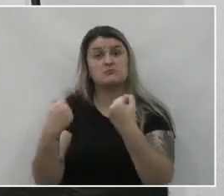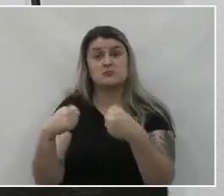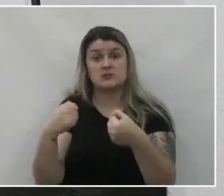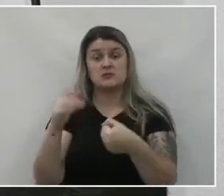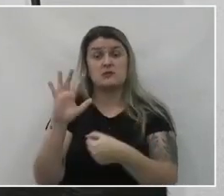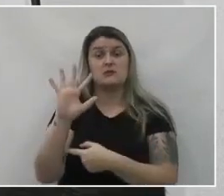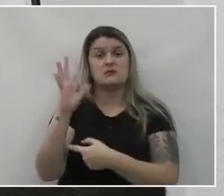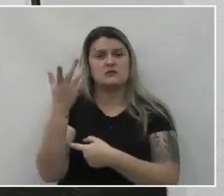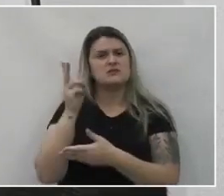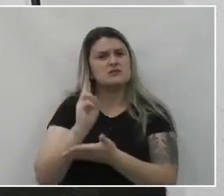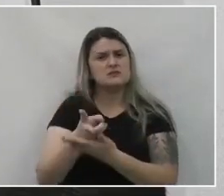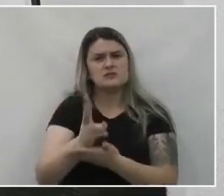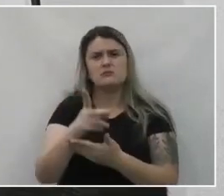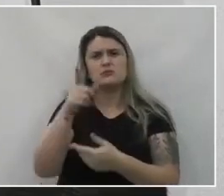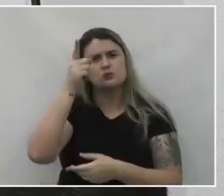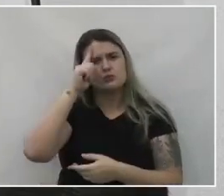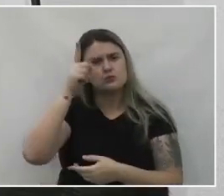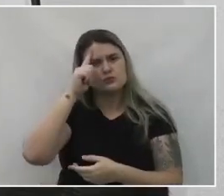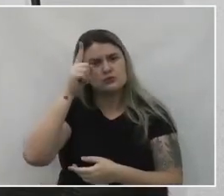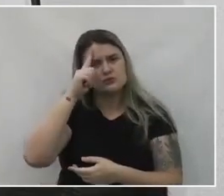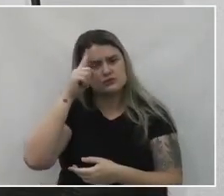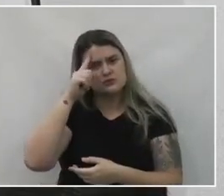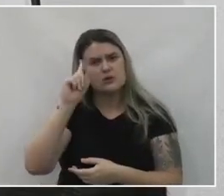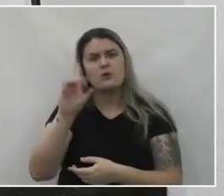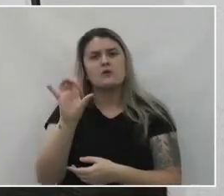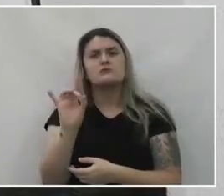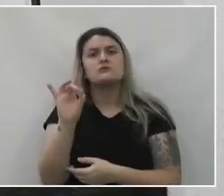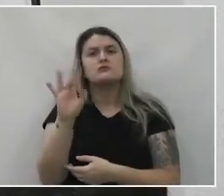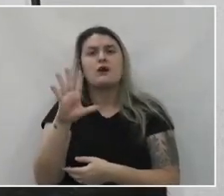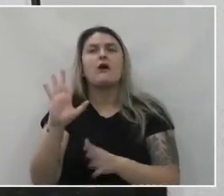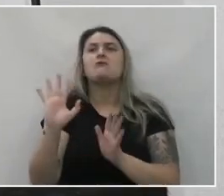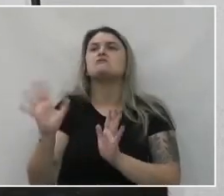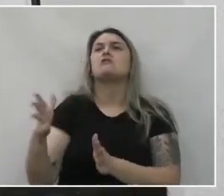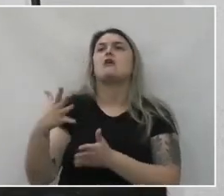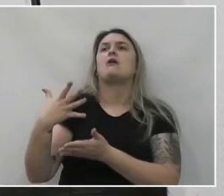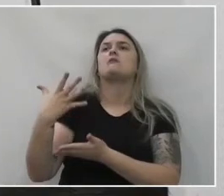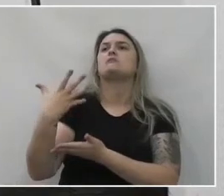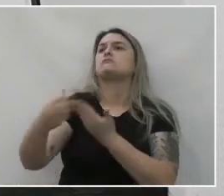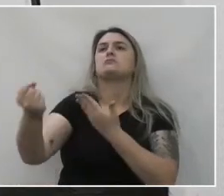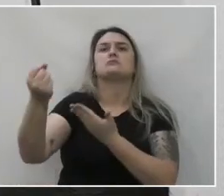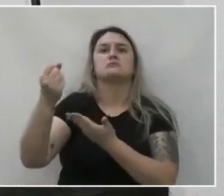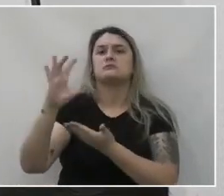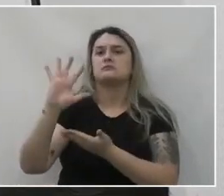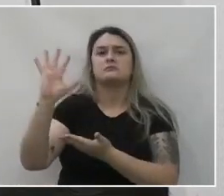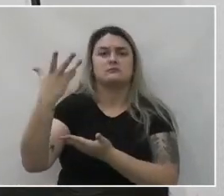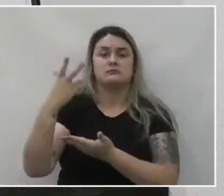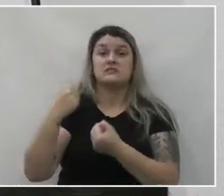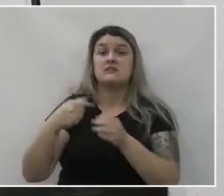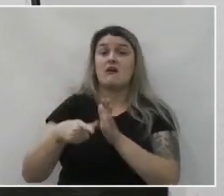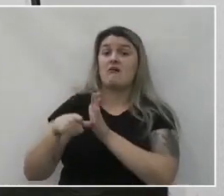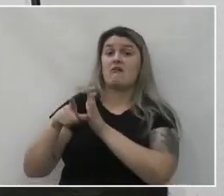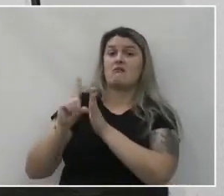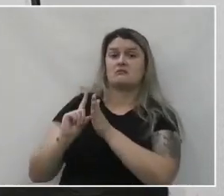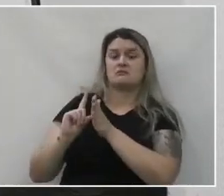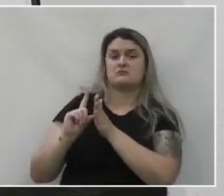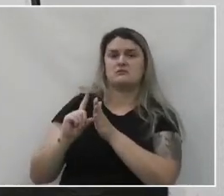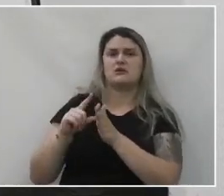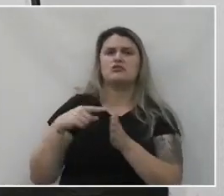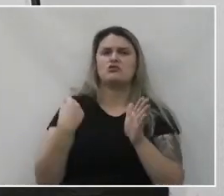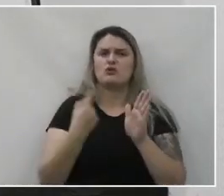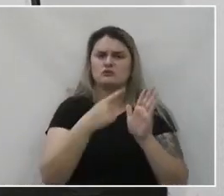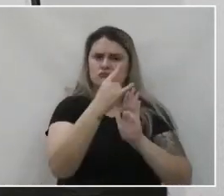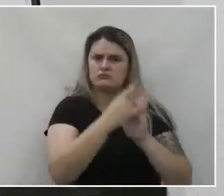ocorrer de forma ativa, todos os dias, e não apenas quando já houver acontecido. Para além da nossa nota de